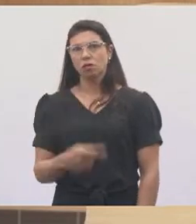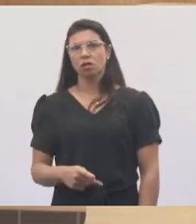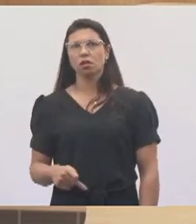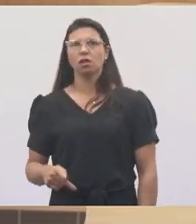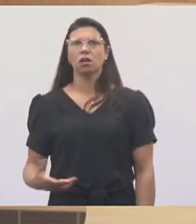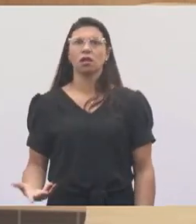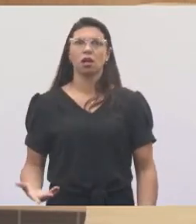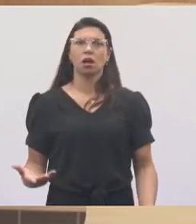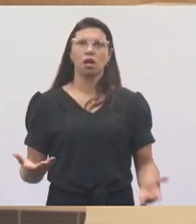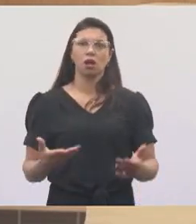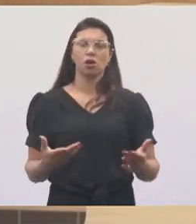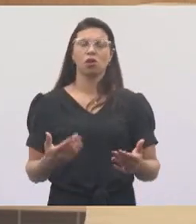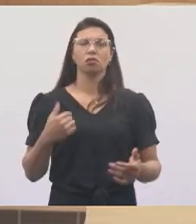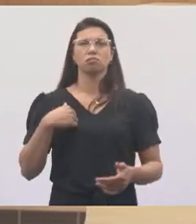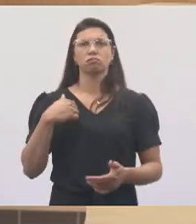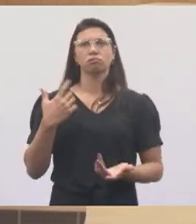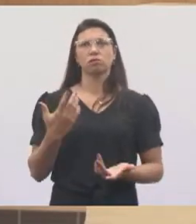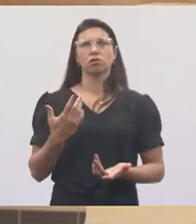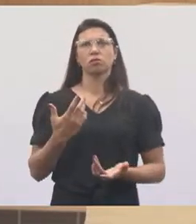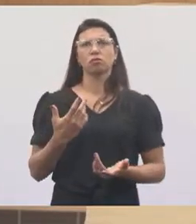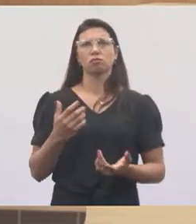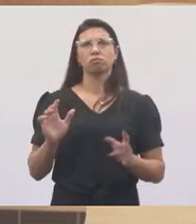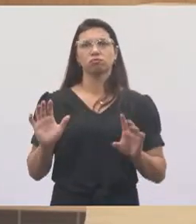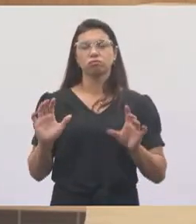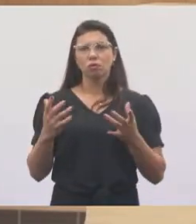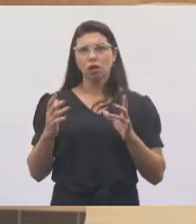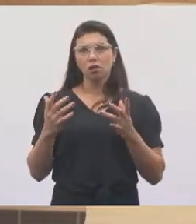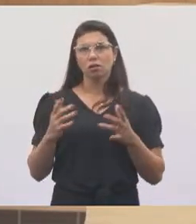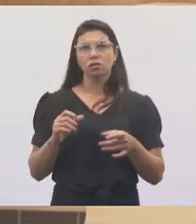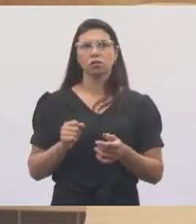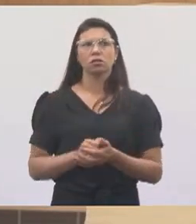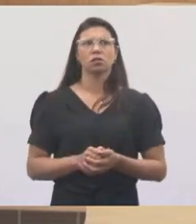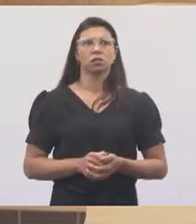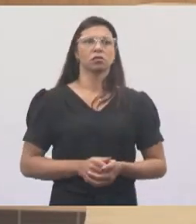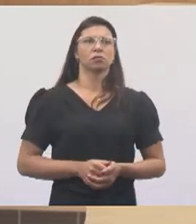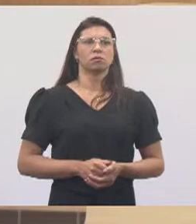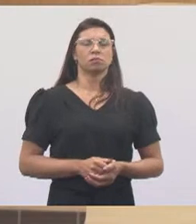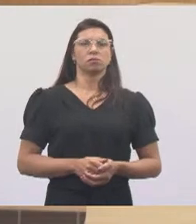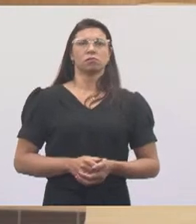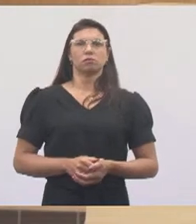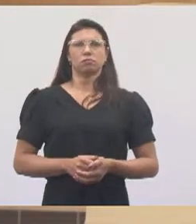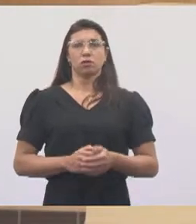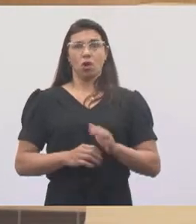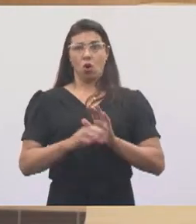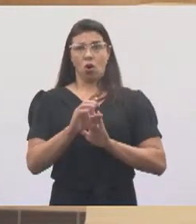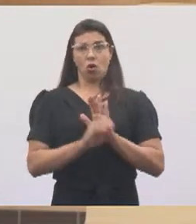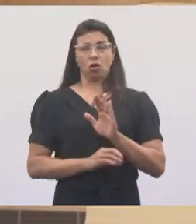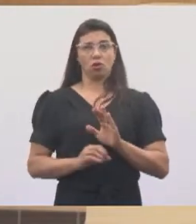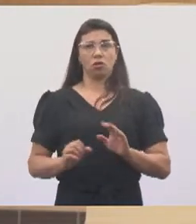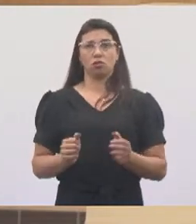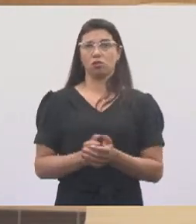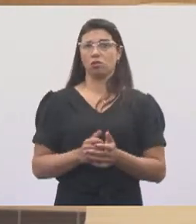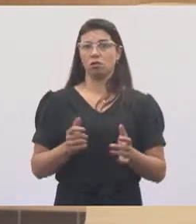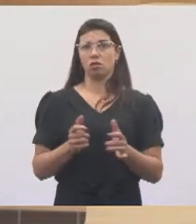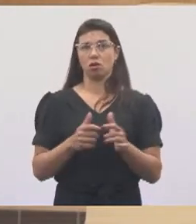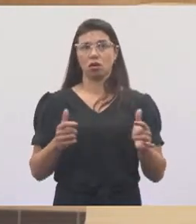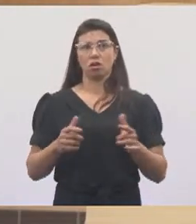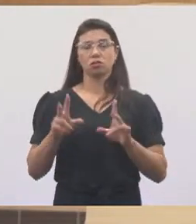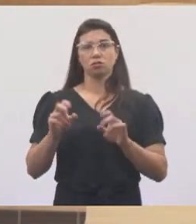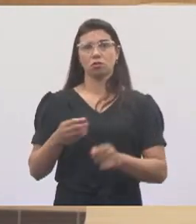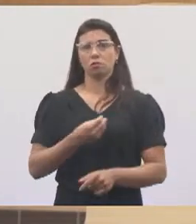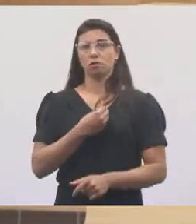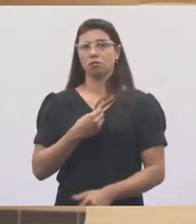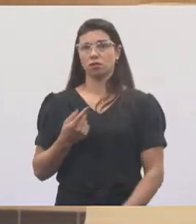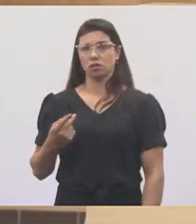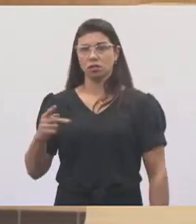então, a minha homenagem, não é? O currículo dele enorme, e no